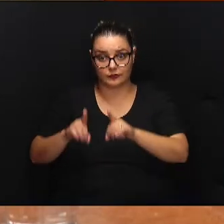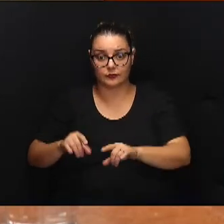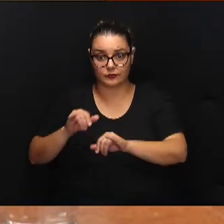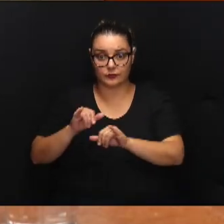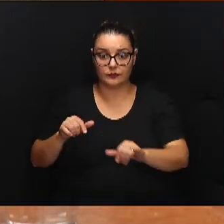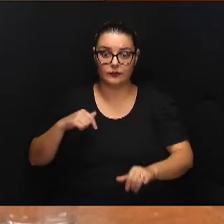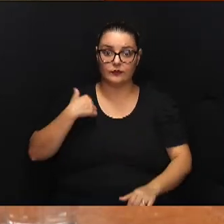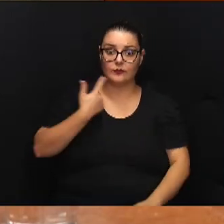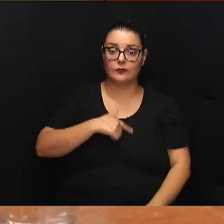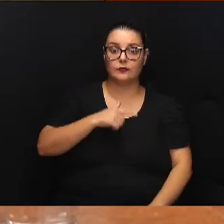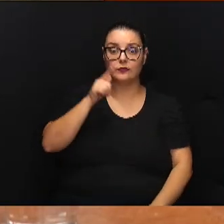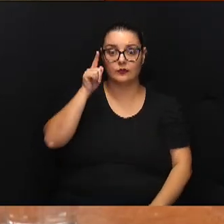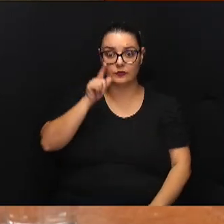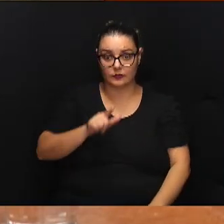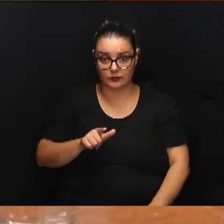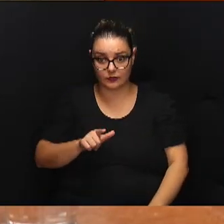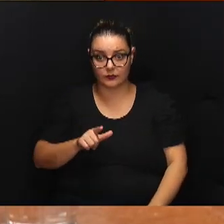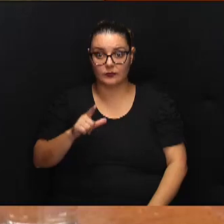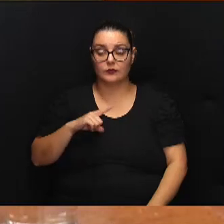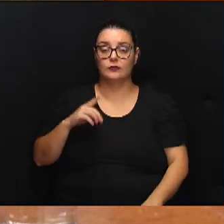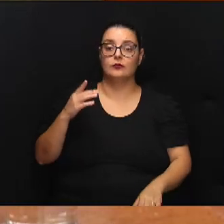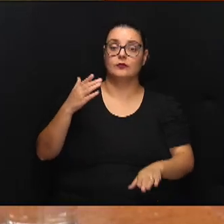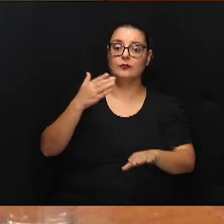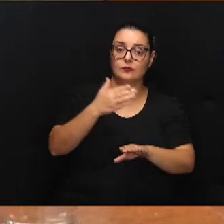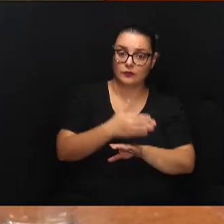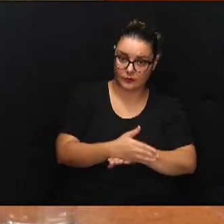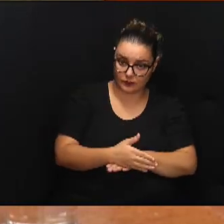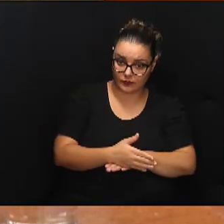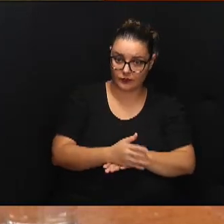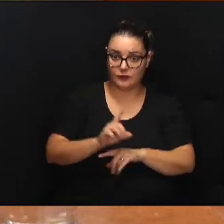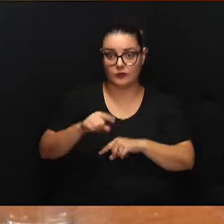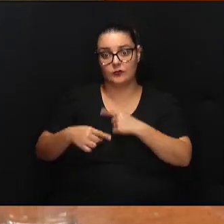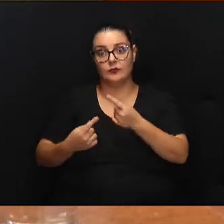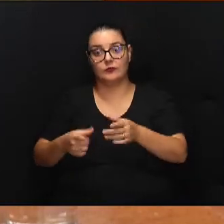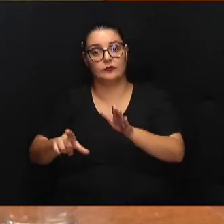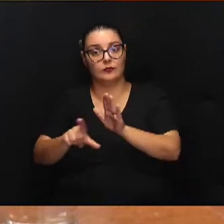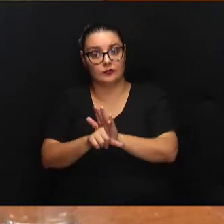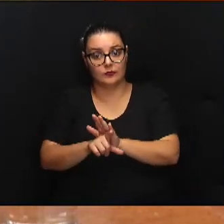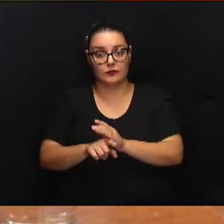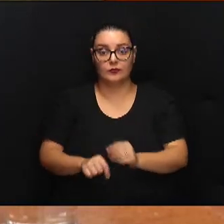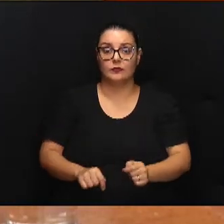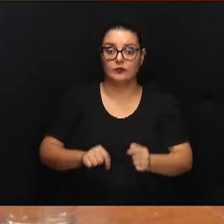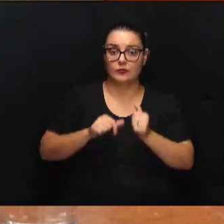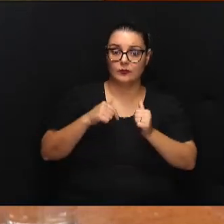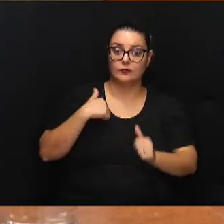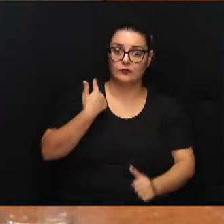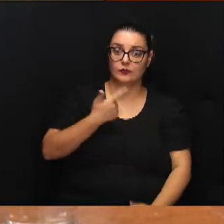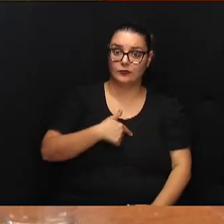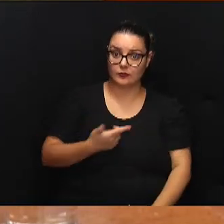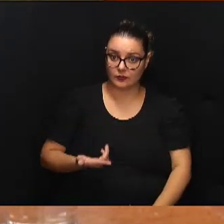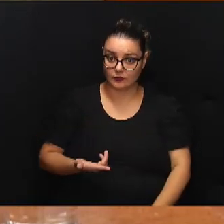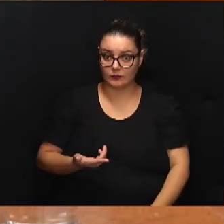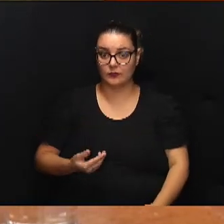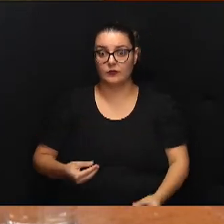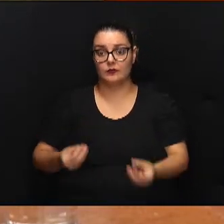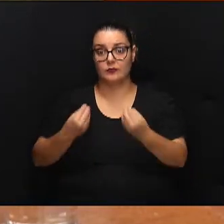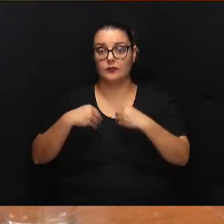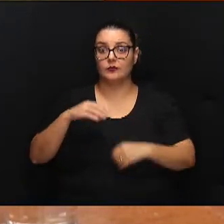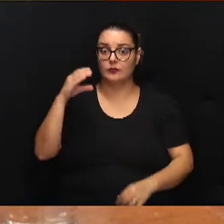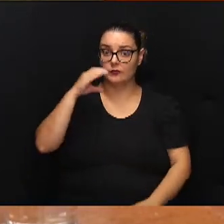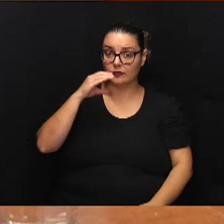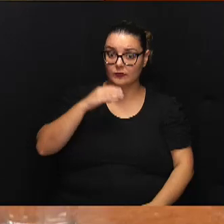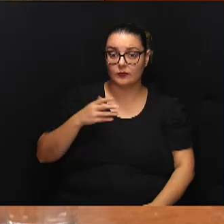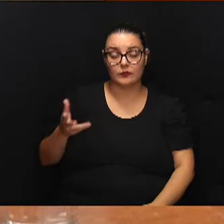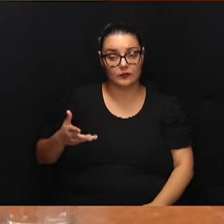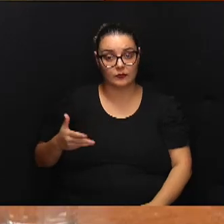nós vamos conseguir ter acesso a outras leis que nos favorecem, que nos deem mais rapidez